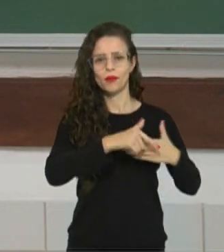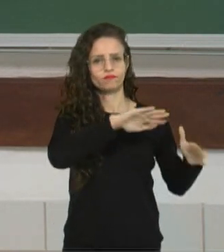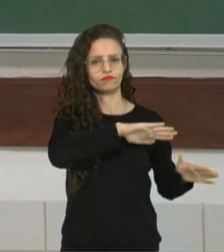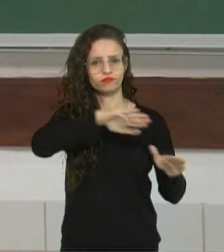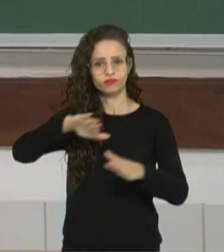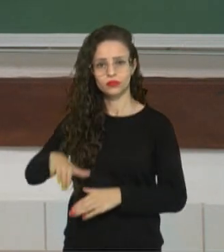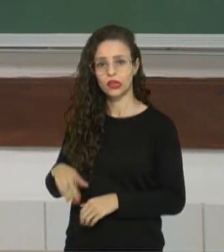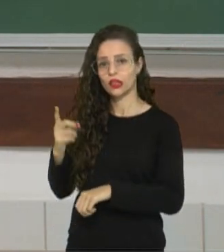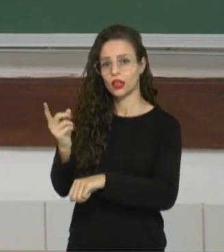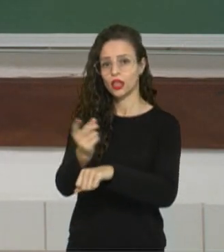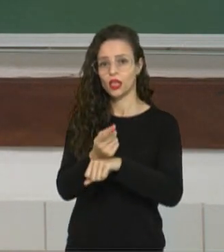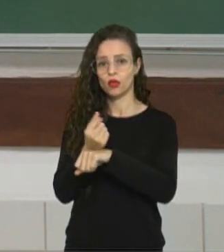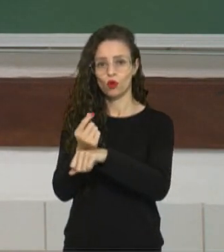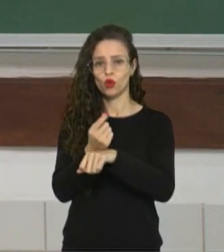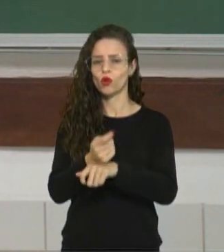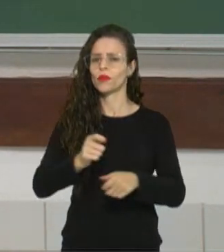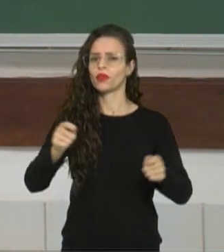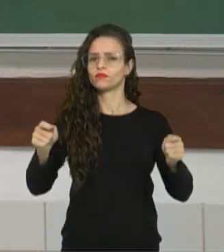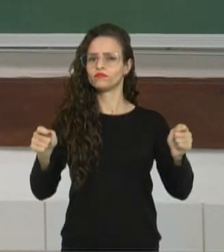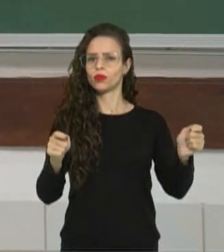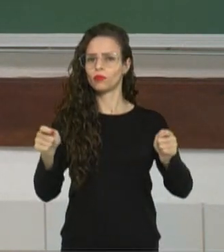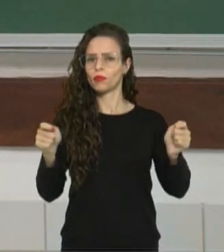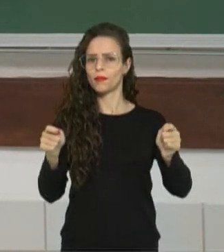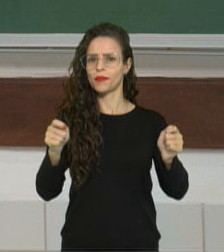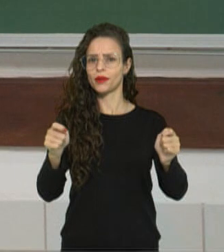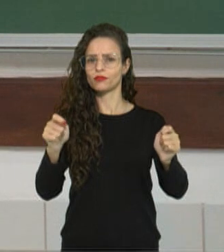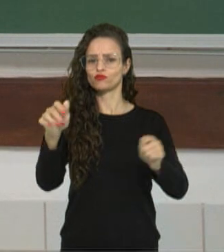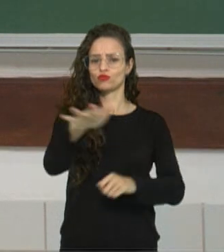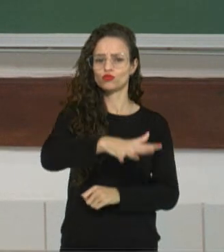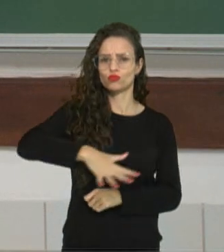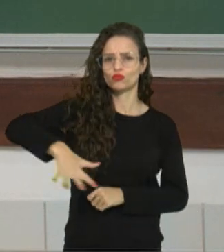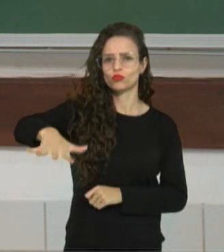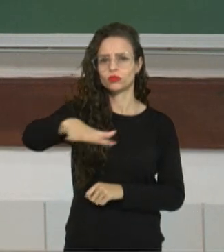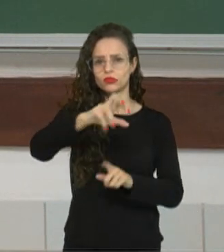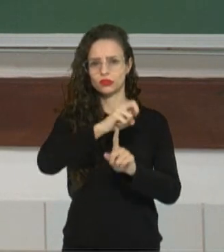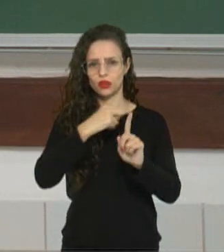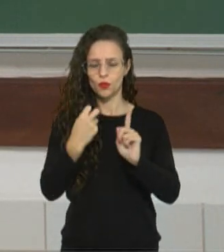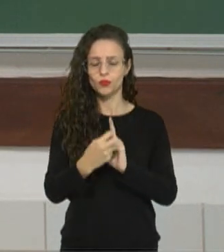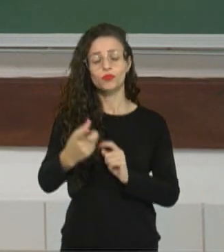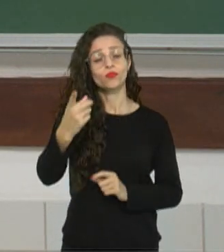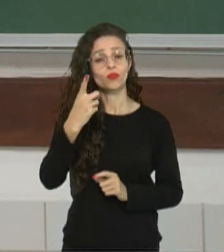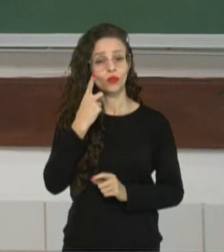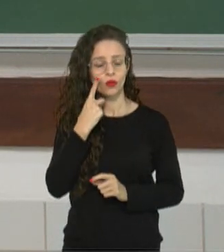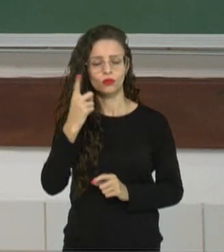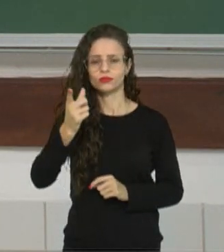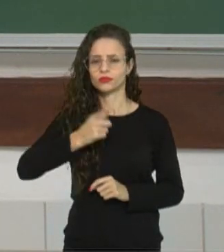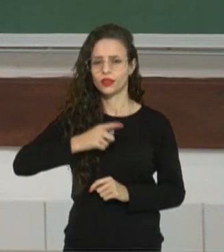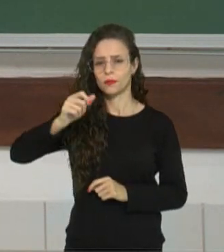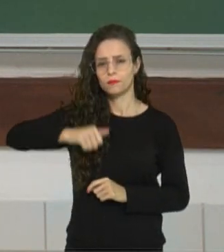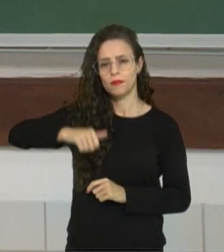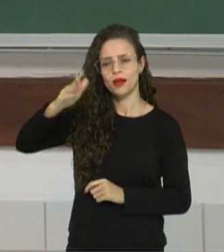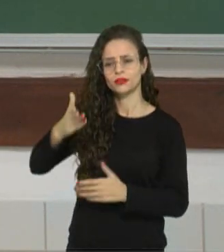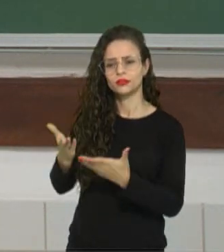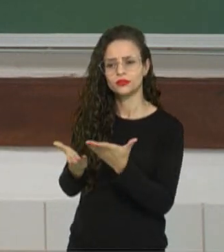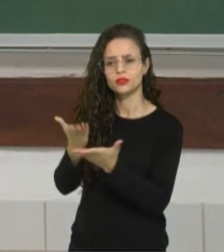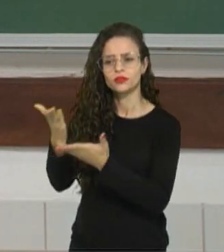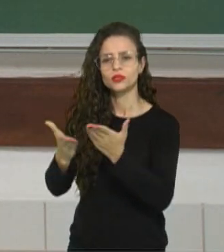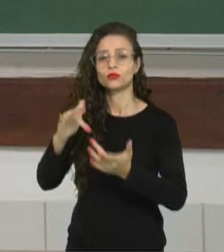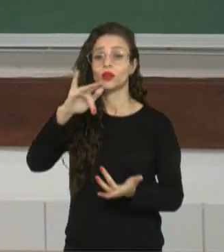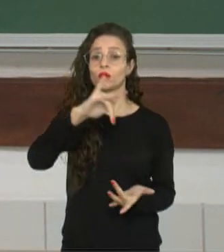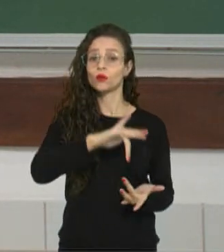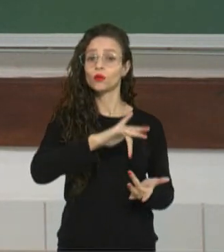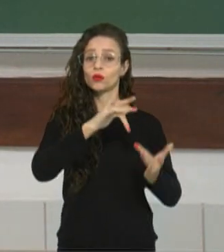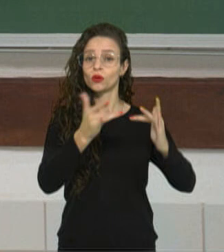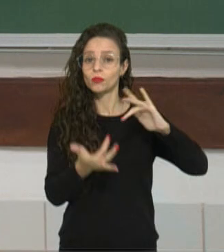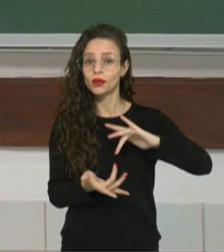economia acaba virando aquela que regula a vida social. Então, o que acontece? A gente tem maior serviço, então a globalização